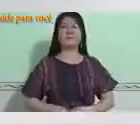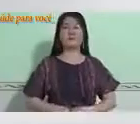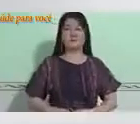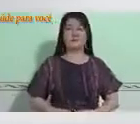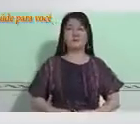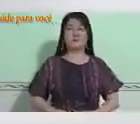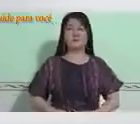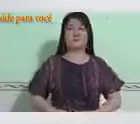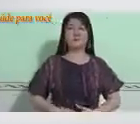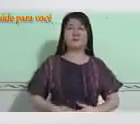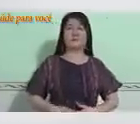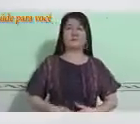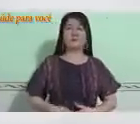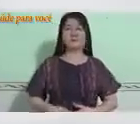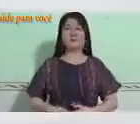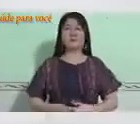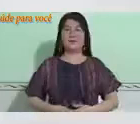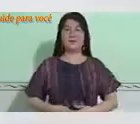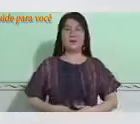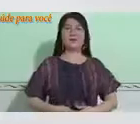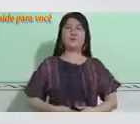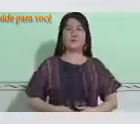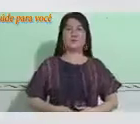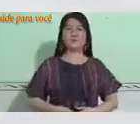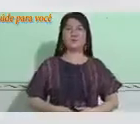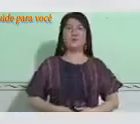Saiba mais sobre a Artemisia e o Ginkgo biloba.